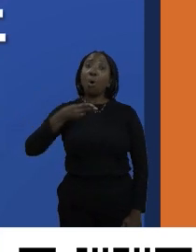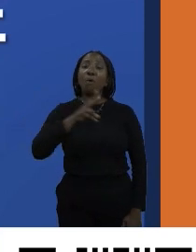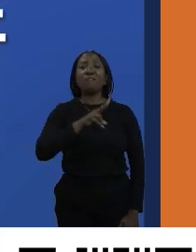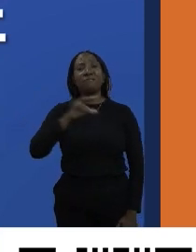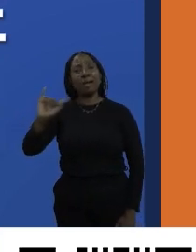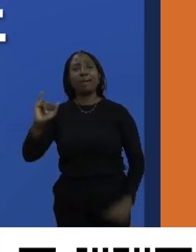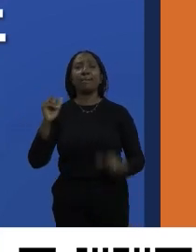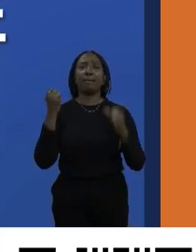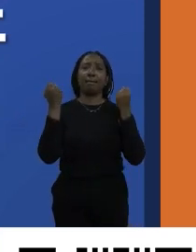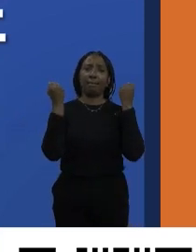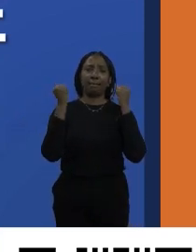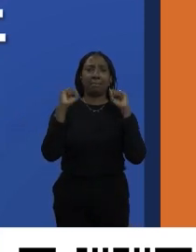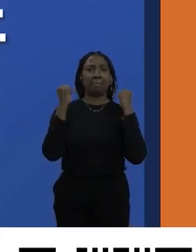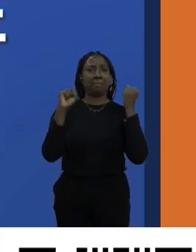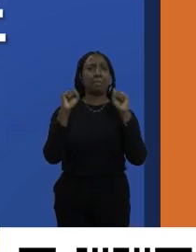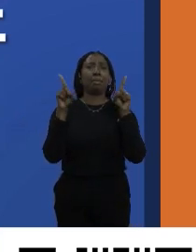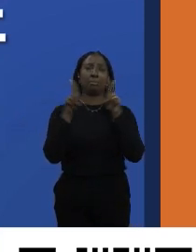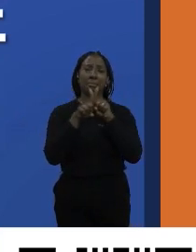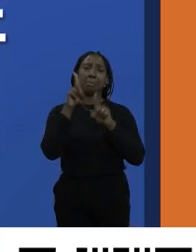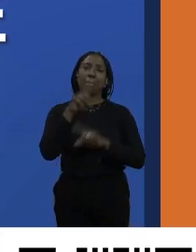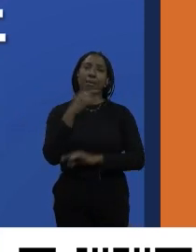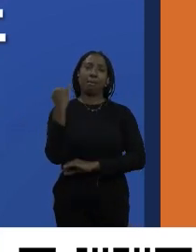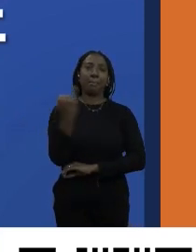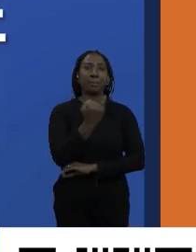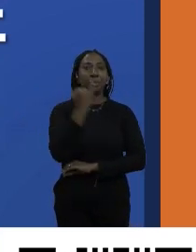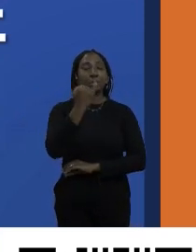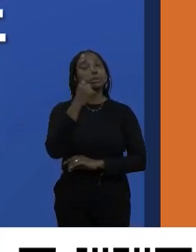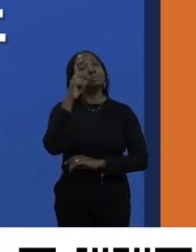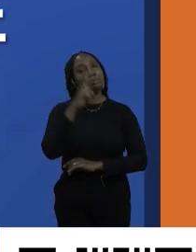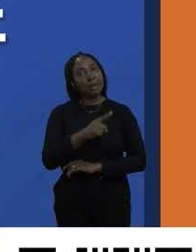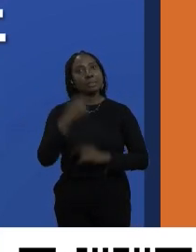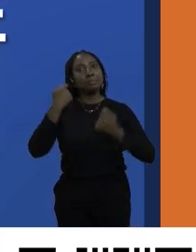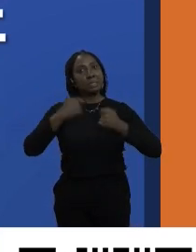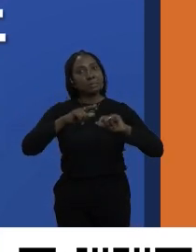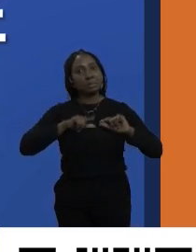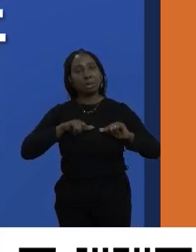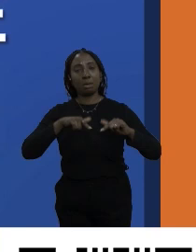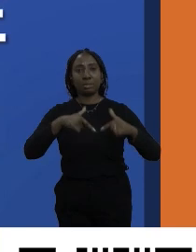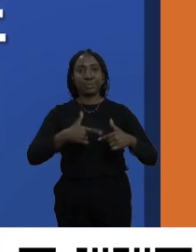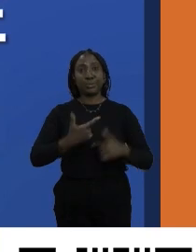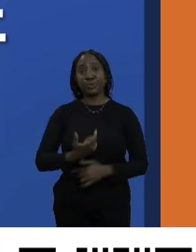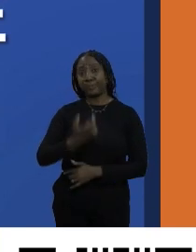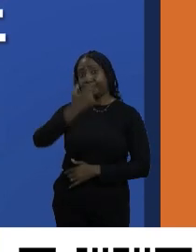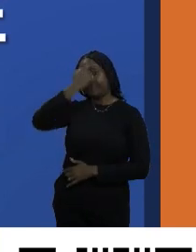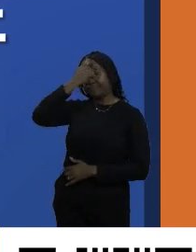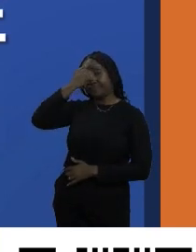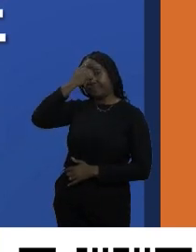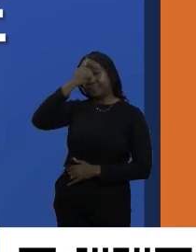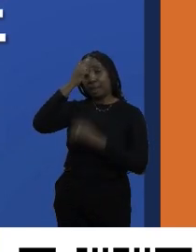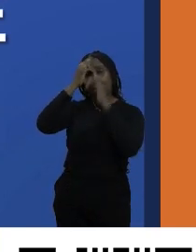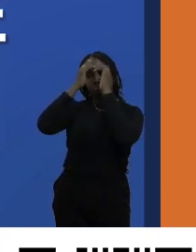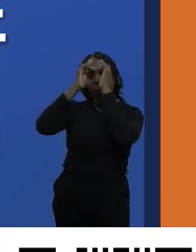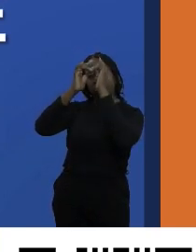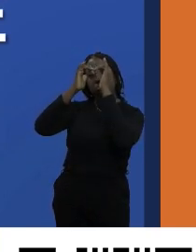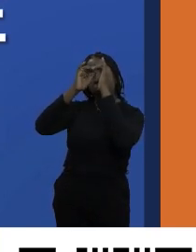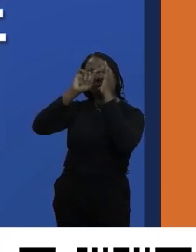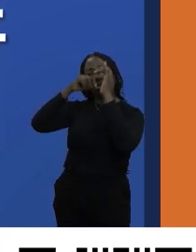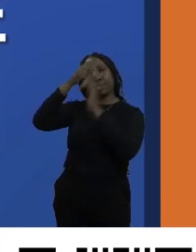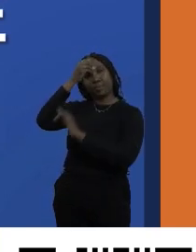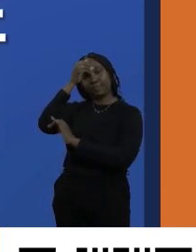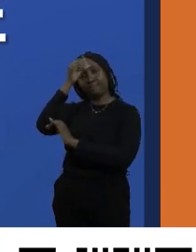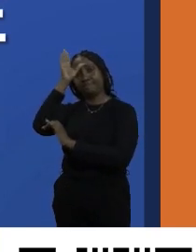academia, melhor ainda. Né? Mas a gente tem que dar importância para isso. Mente, Mente é o nosso conhecimento,